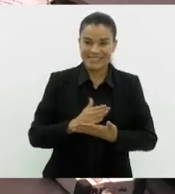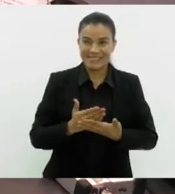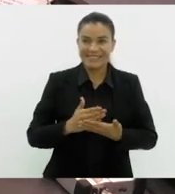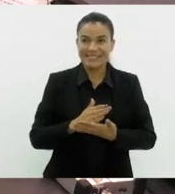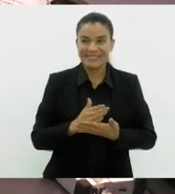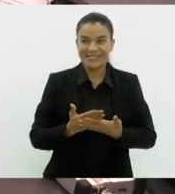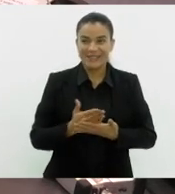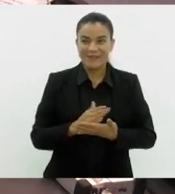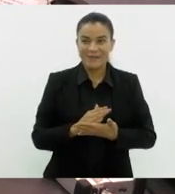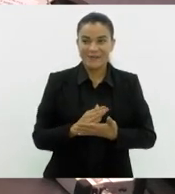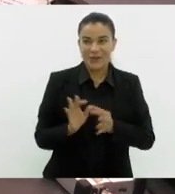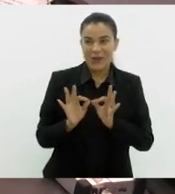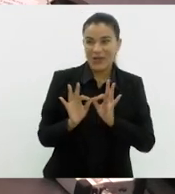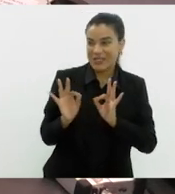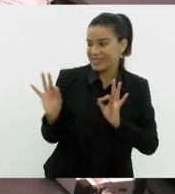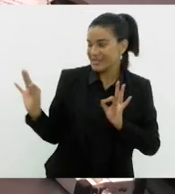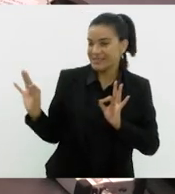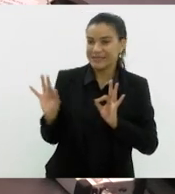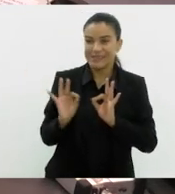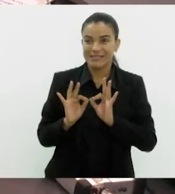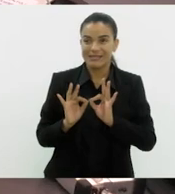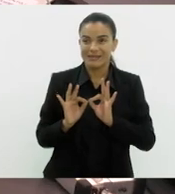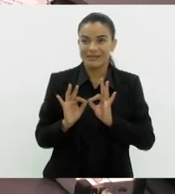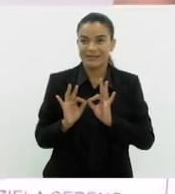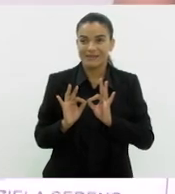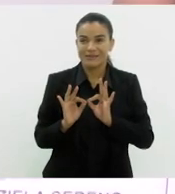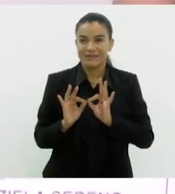Ficou assim um pouco distante, mas não é uma questão